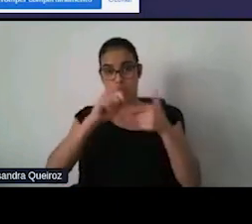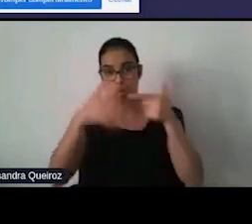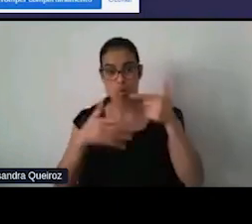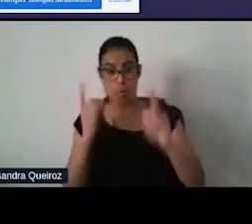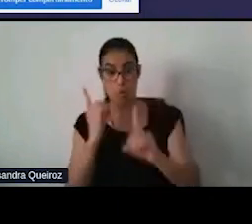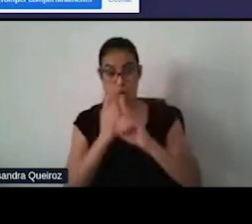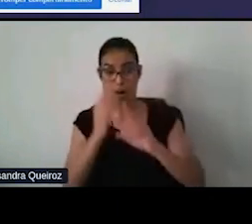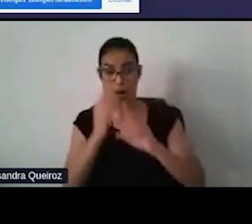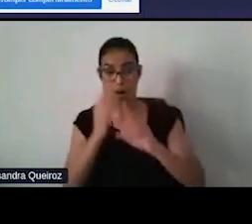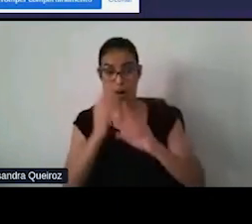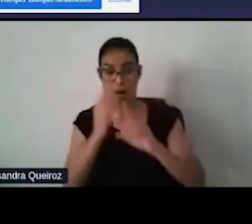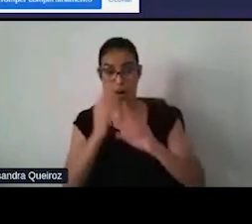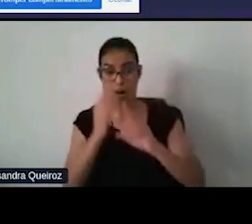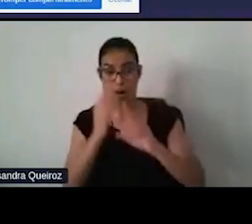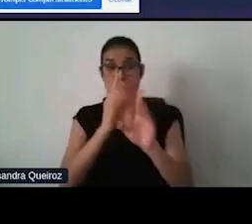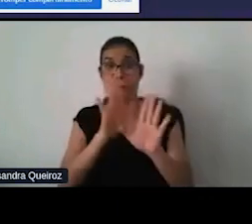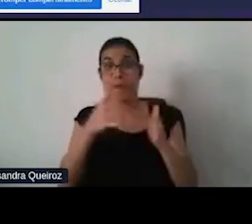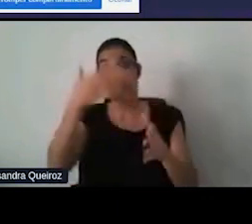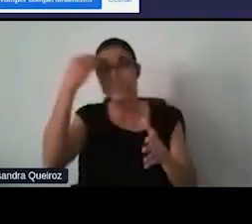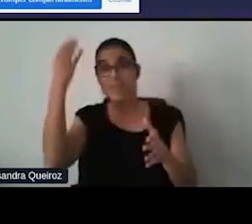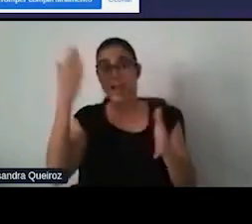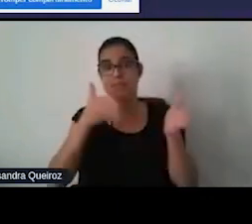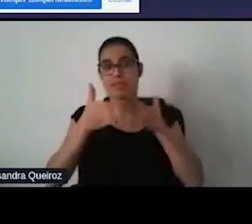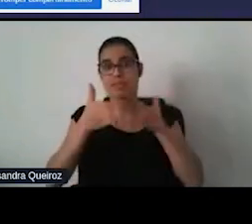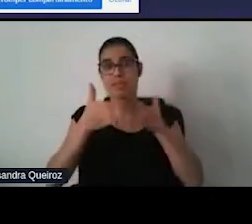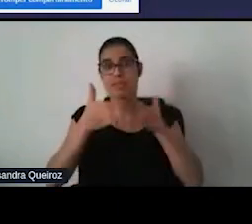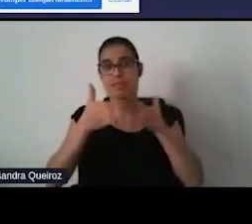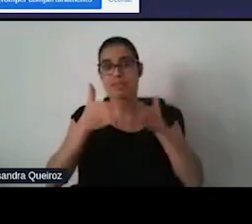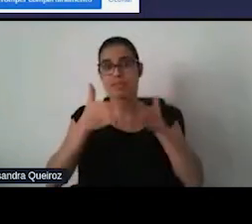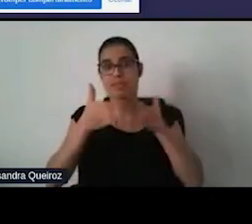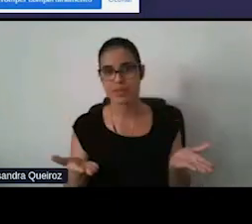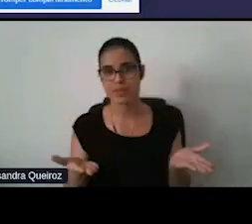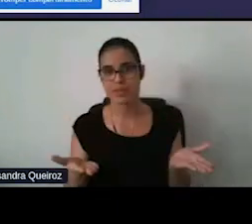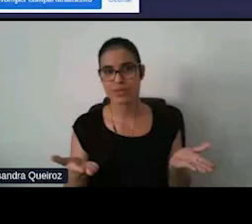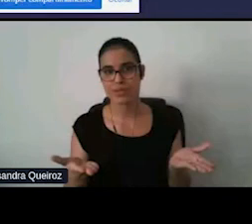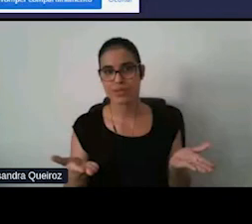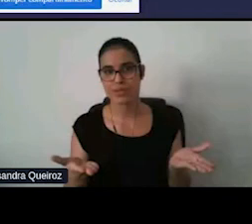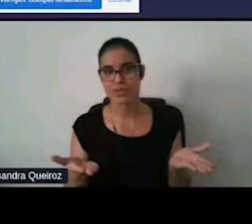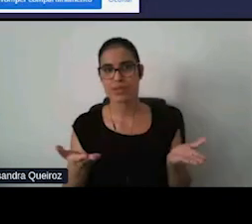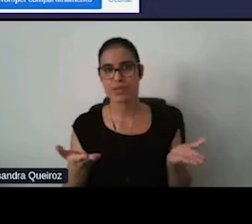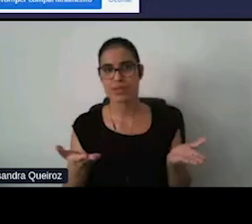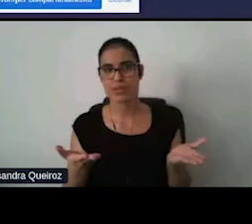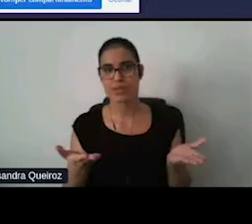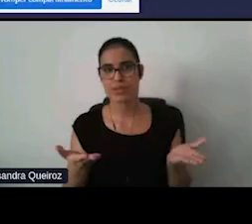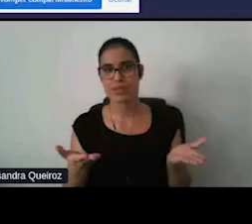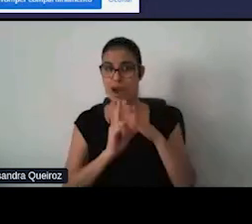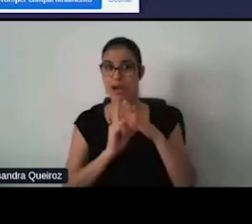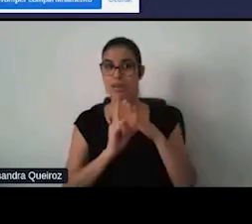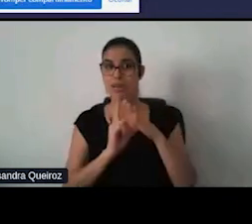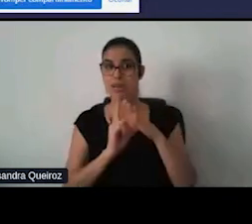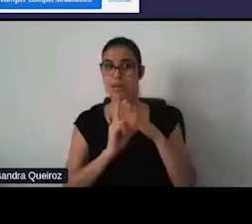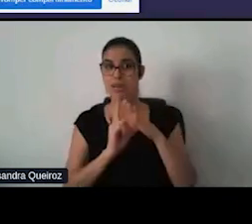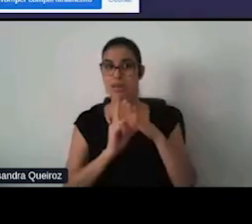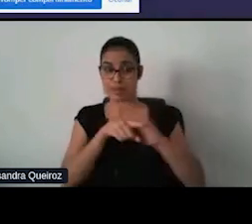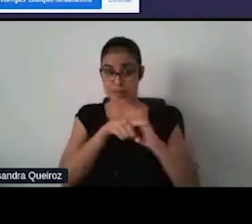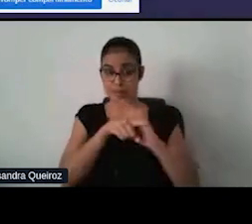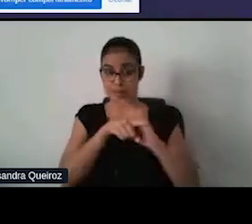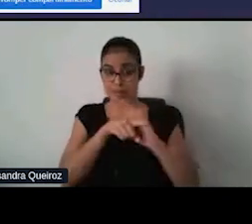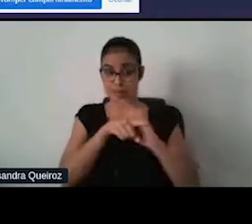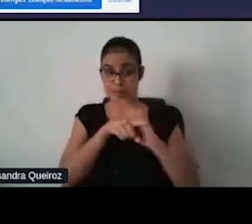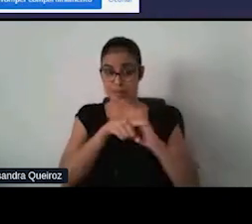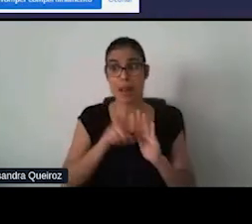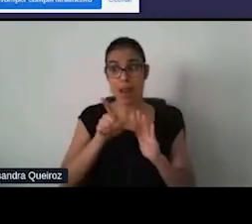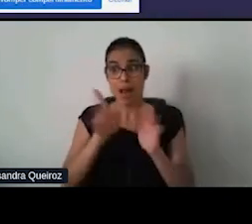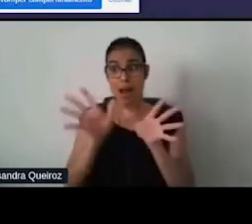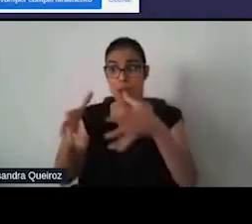acaba que esquece da acessibilidade, que também é um ponto que é bastante analisado por eles. E também é aquilo, é um público que